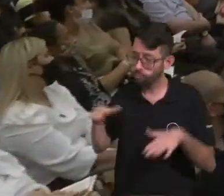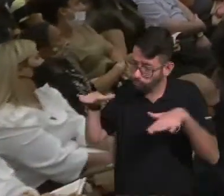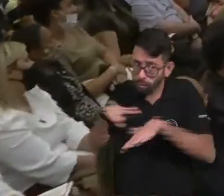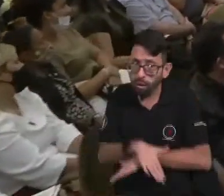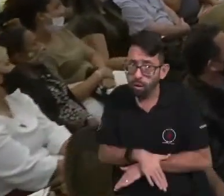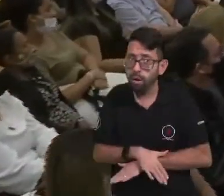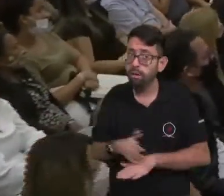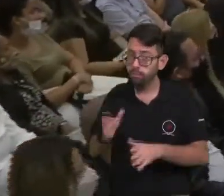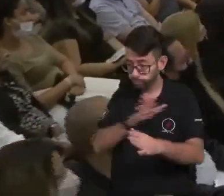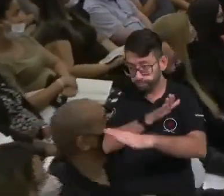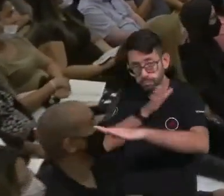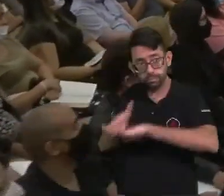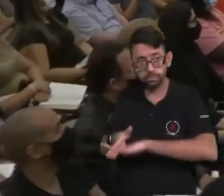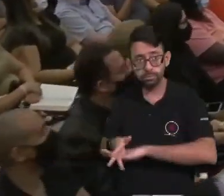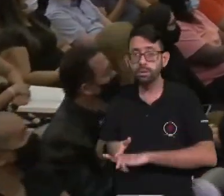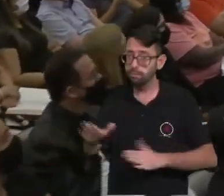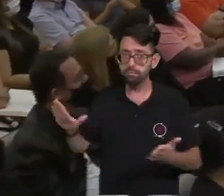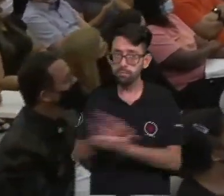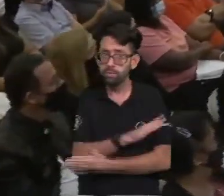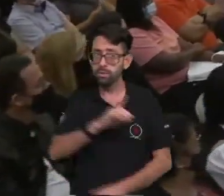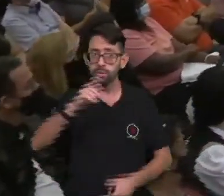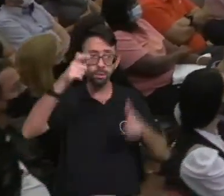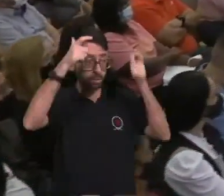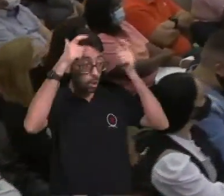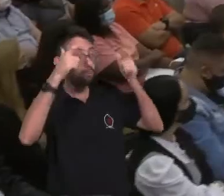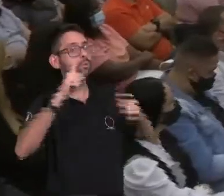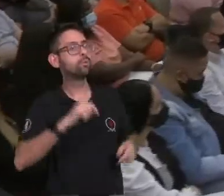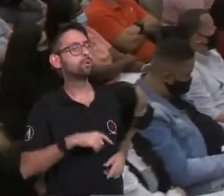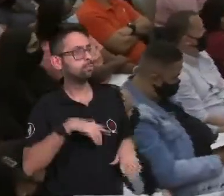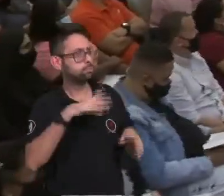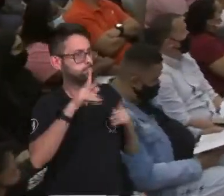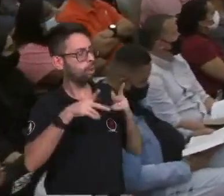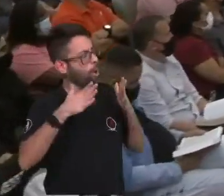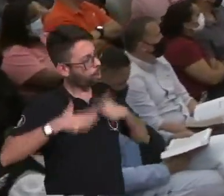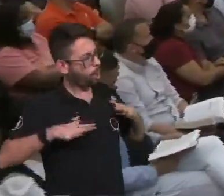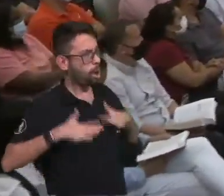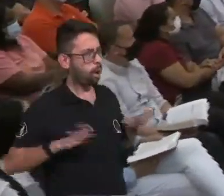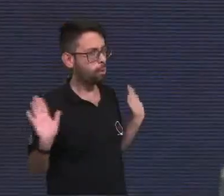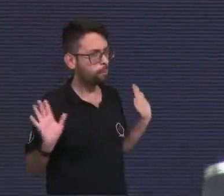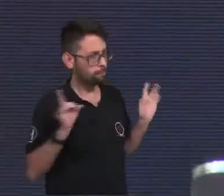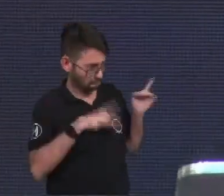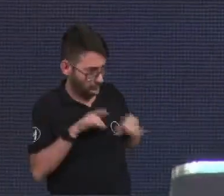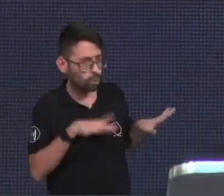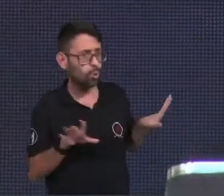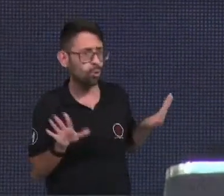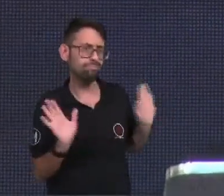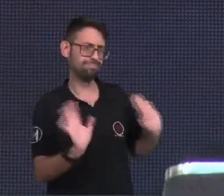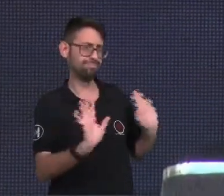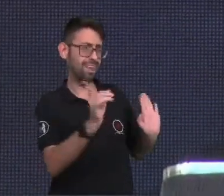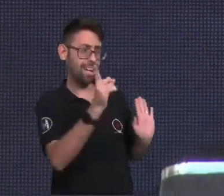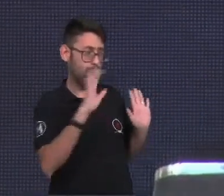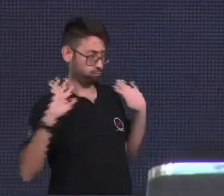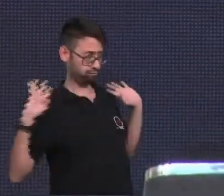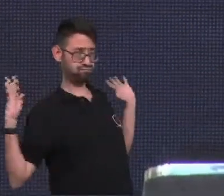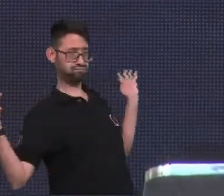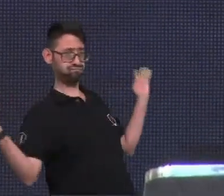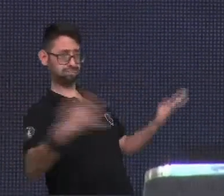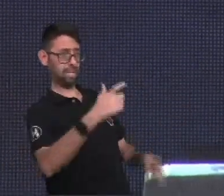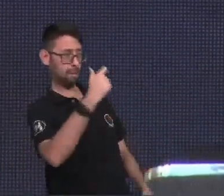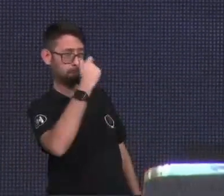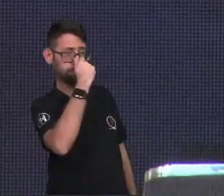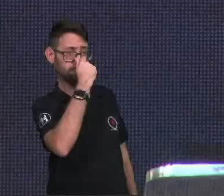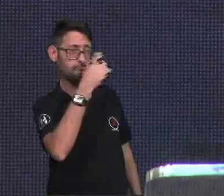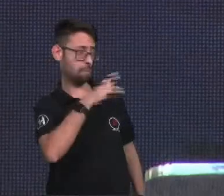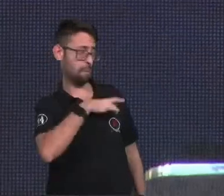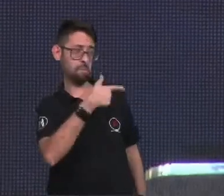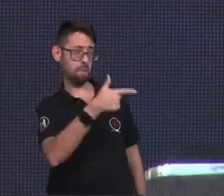tudo. Ezequias chamou o pessoal e falou, gente, calma. Não tenha medo da multidão que está com ele. Porque tem